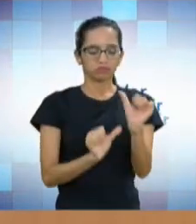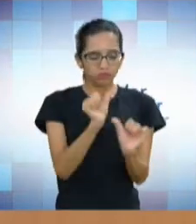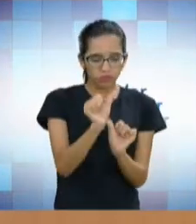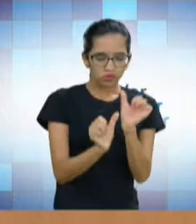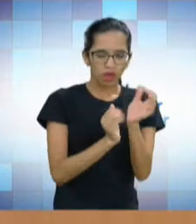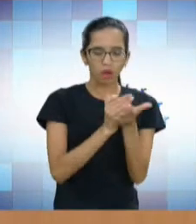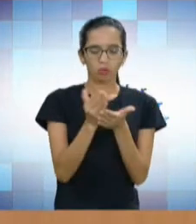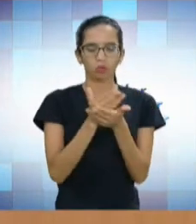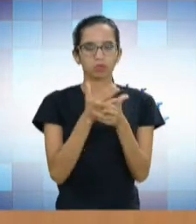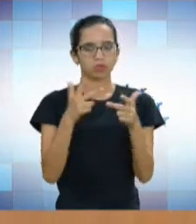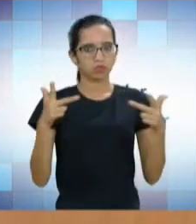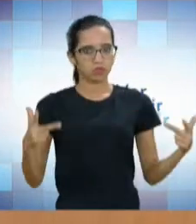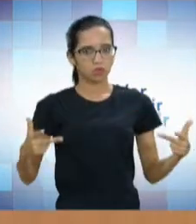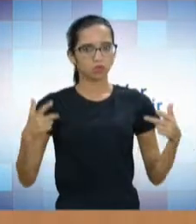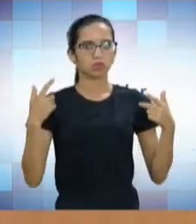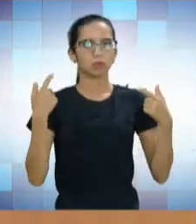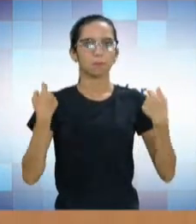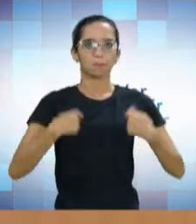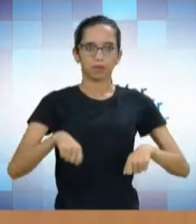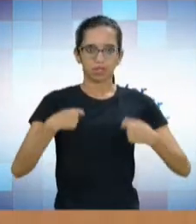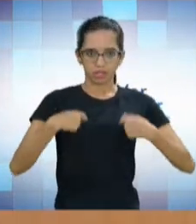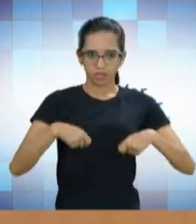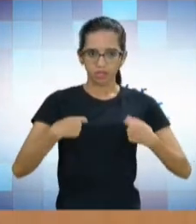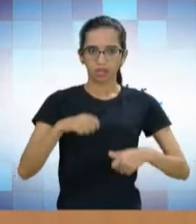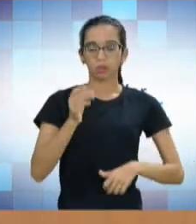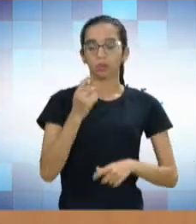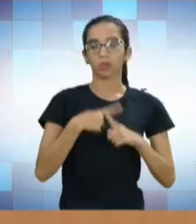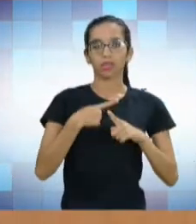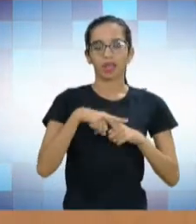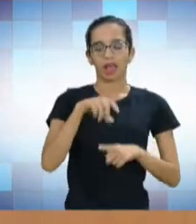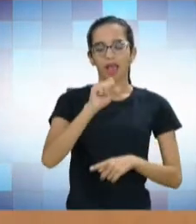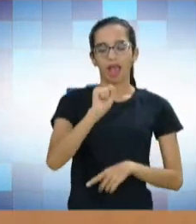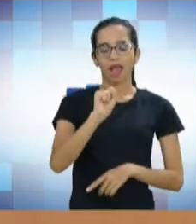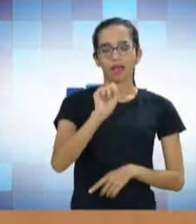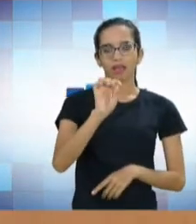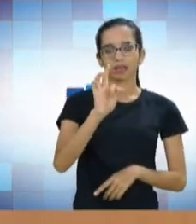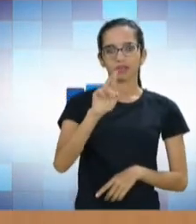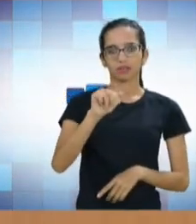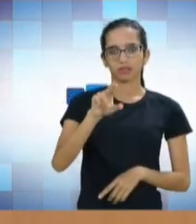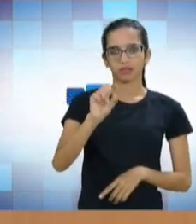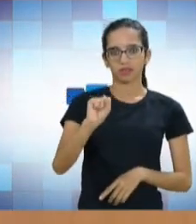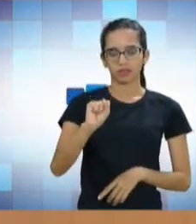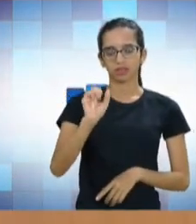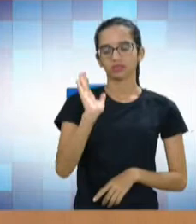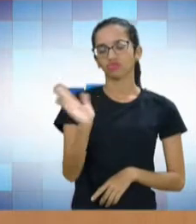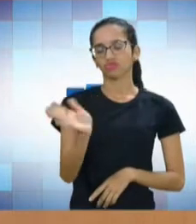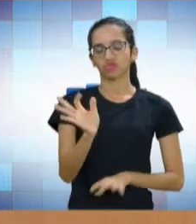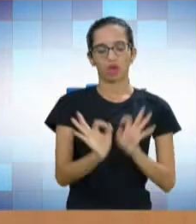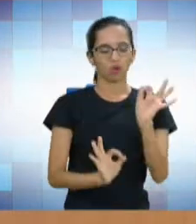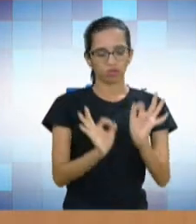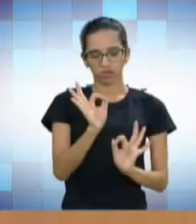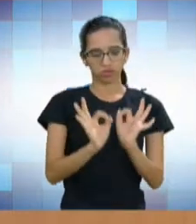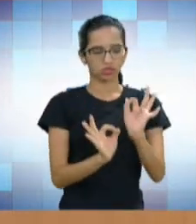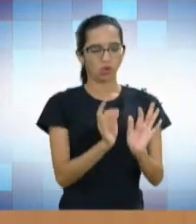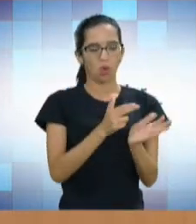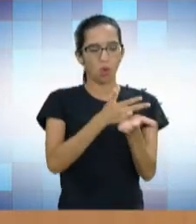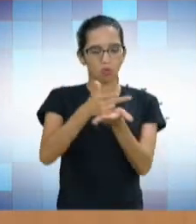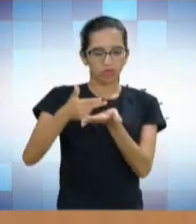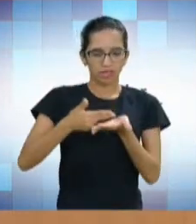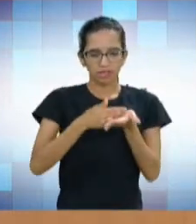precisando dos pontos para fazer esse aplicativo já strans já forneceu esses pontos geográficos